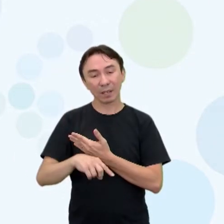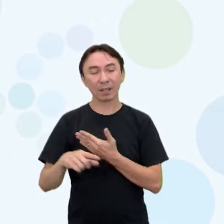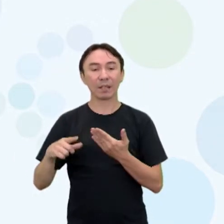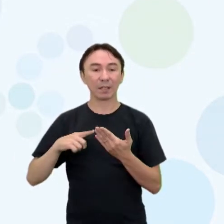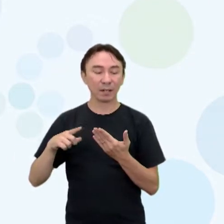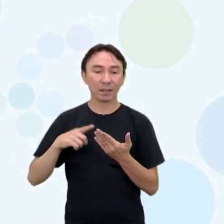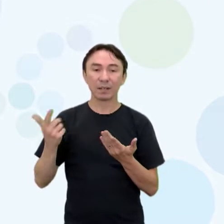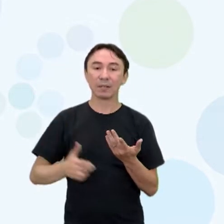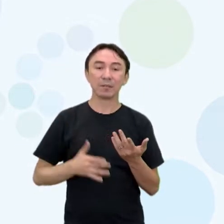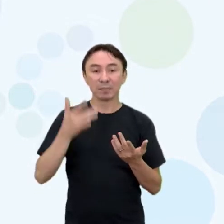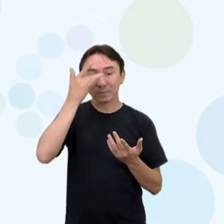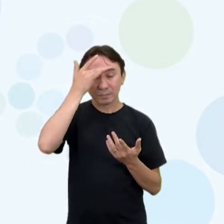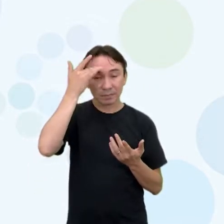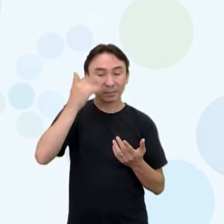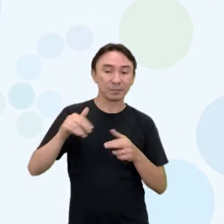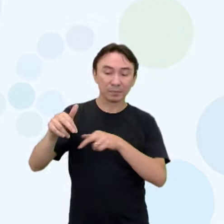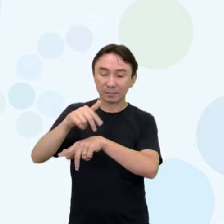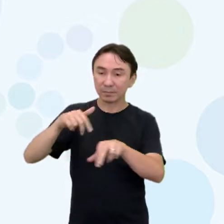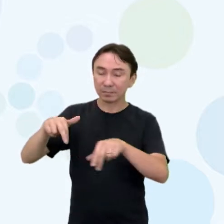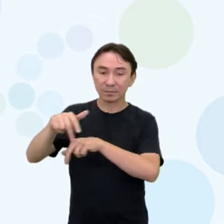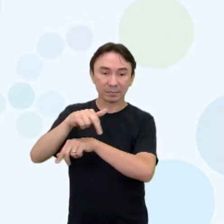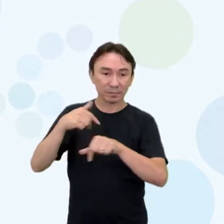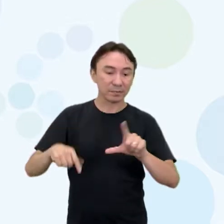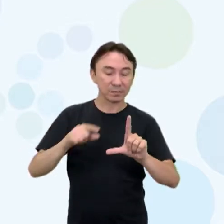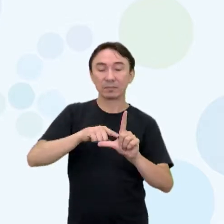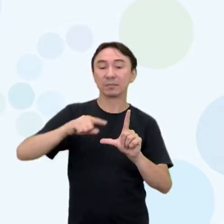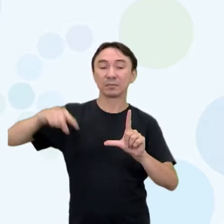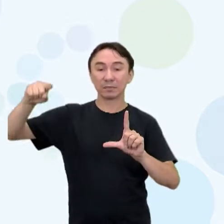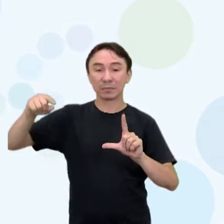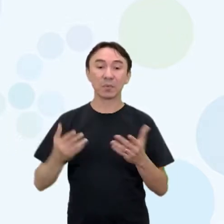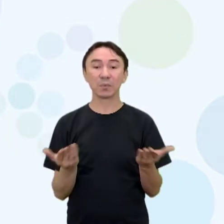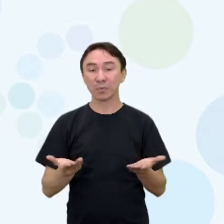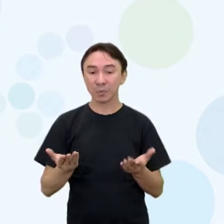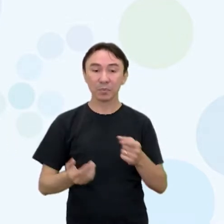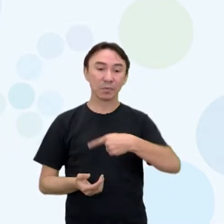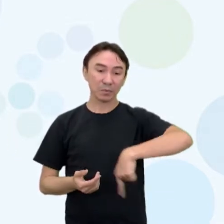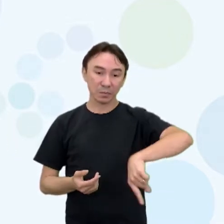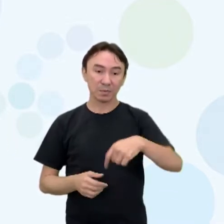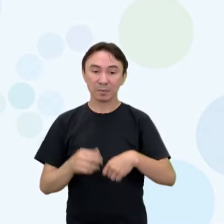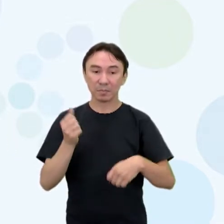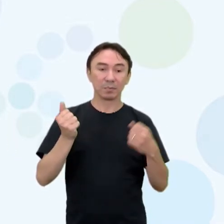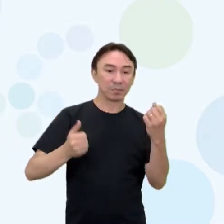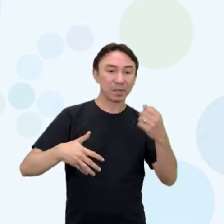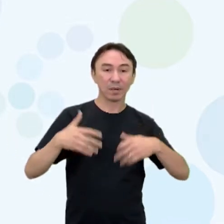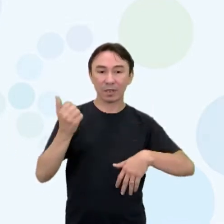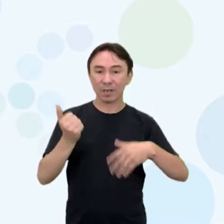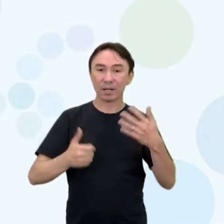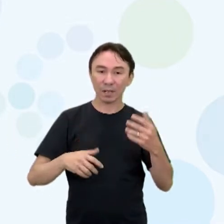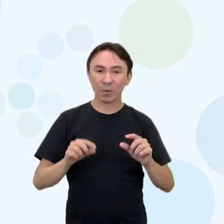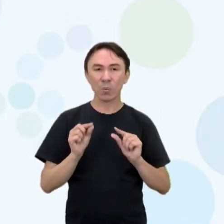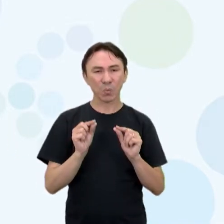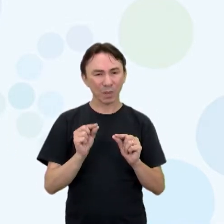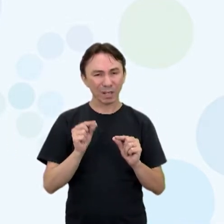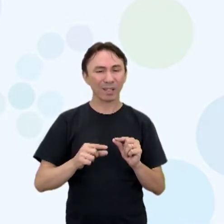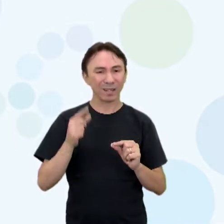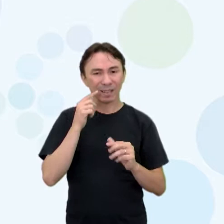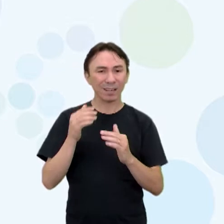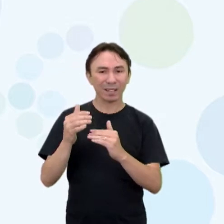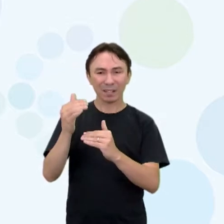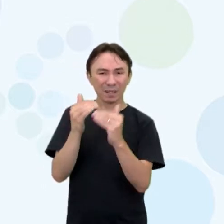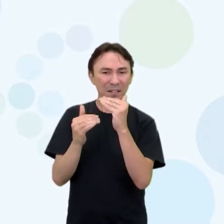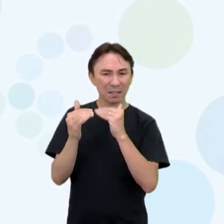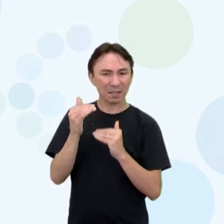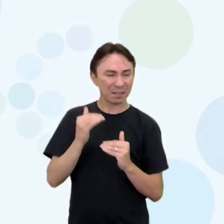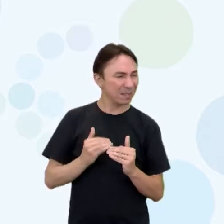sobre regressão linear simples, a primeira aula, tudo bem? Estamos aí no aprofundamento curricular, o hashtag Quem